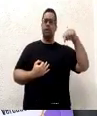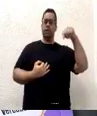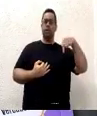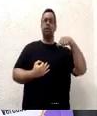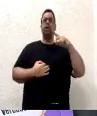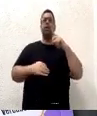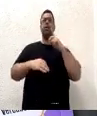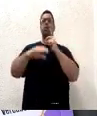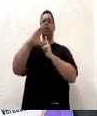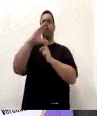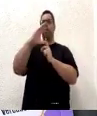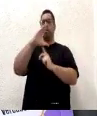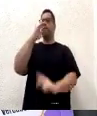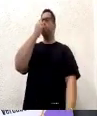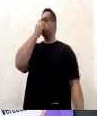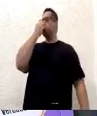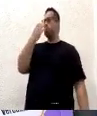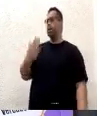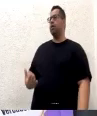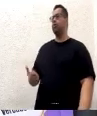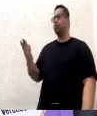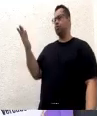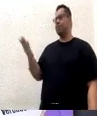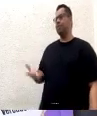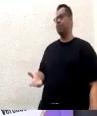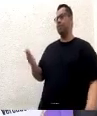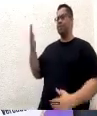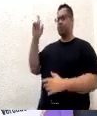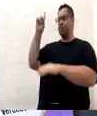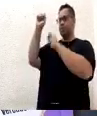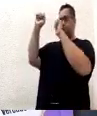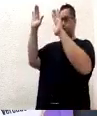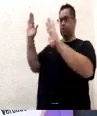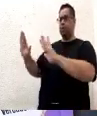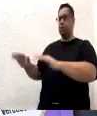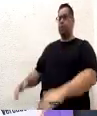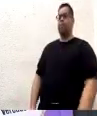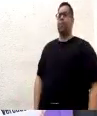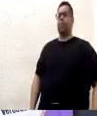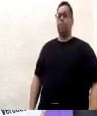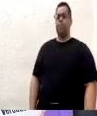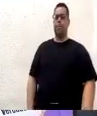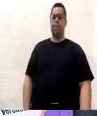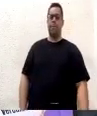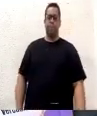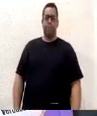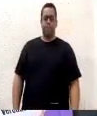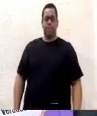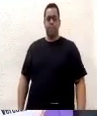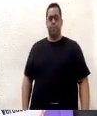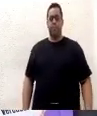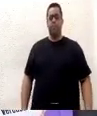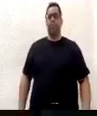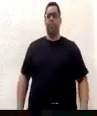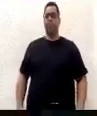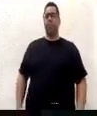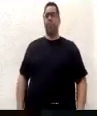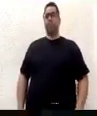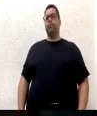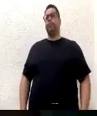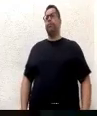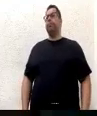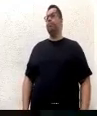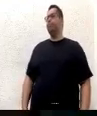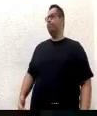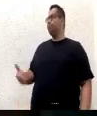bem na mão de vocês. Parabéns. Deus abençoe vocês. A Nayara e Kelly, nós somos